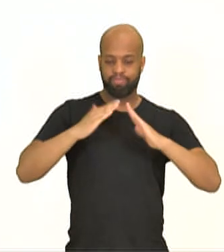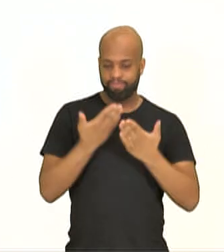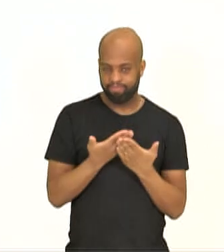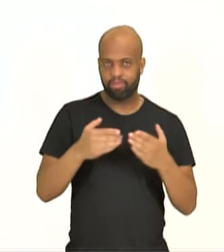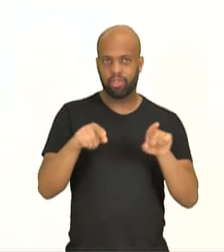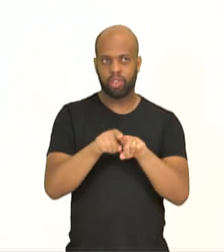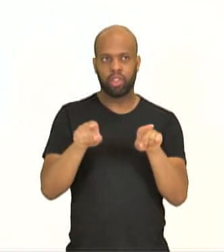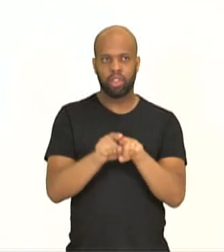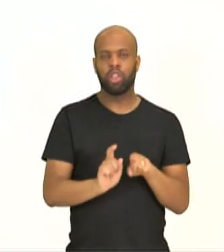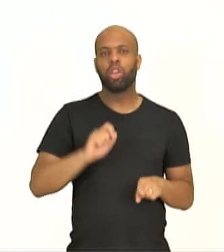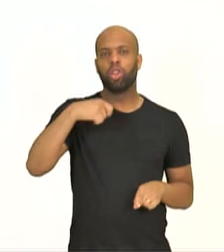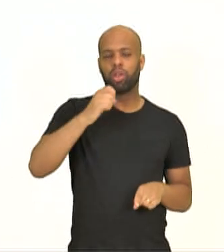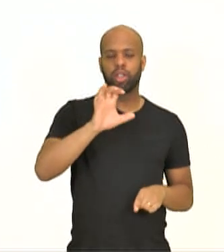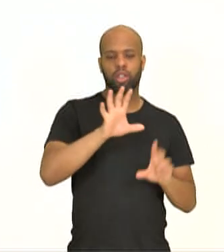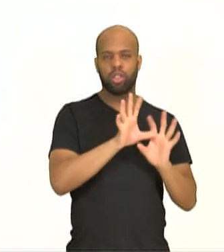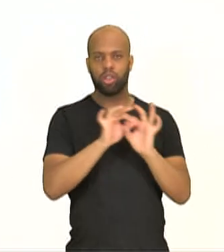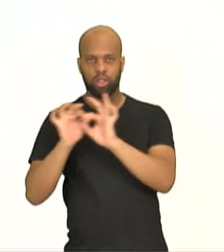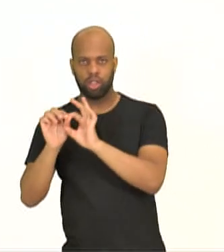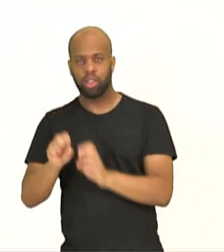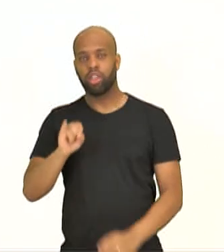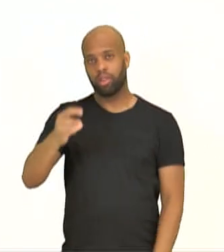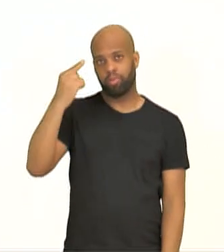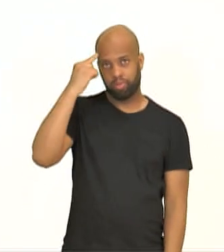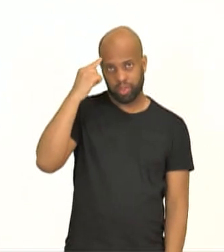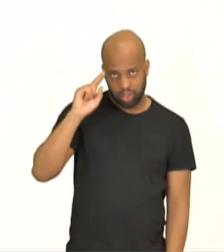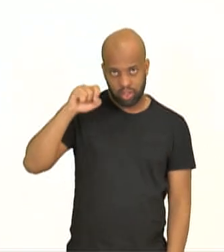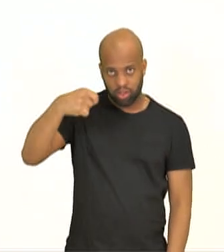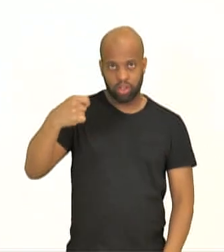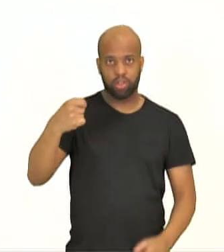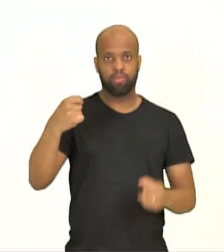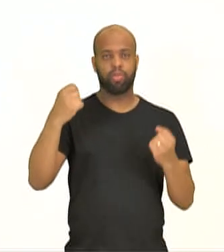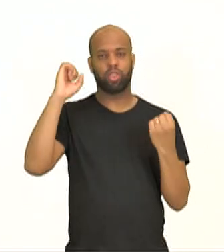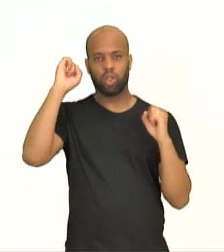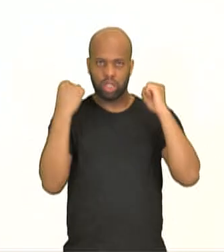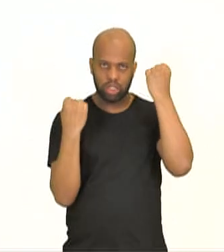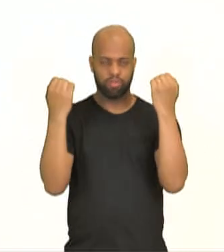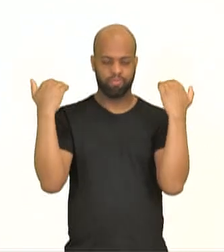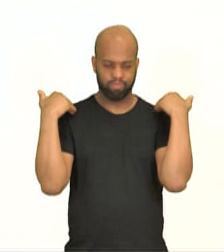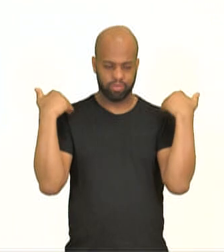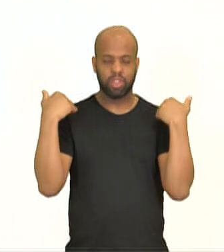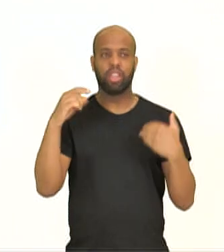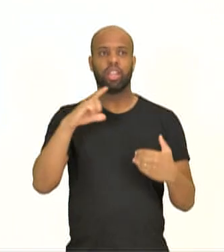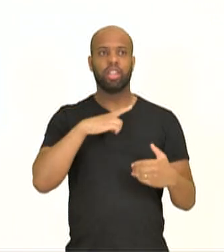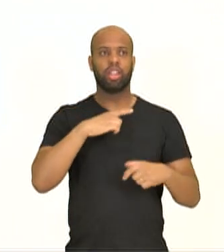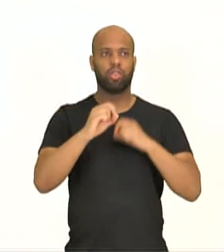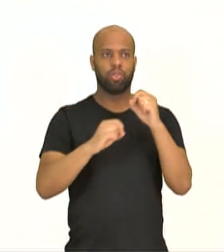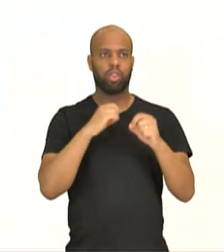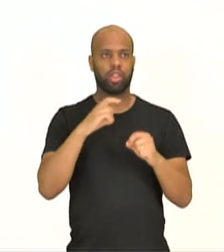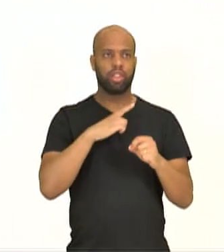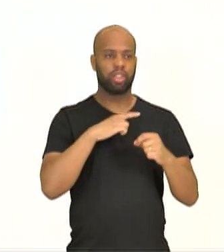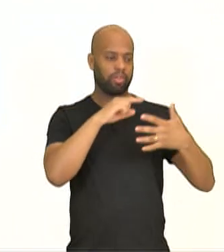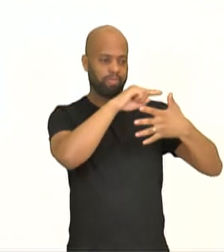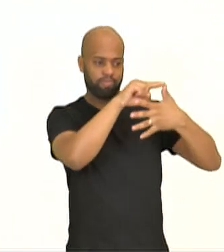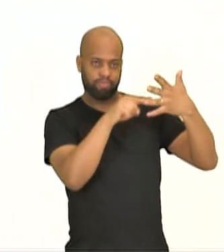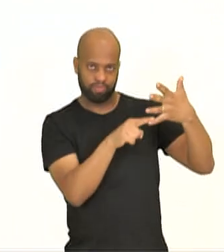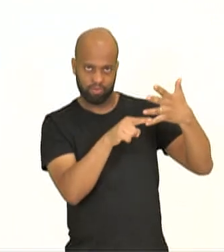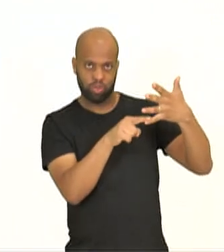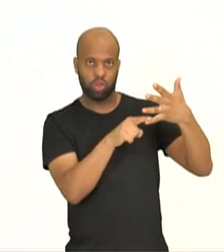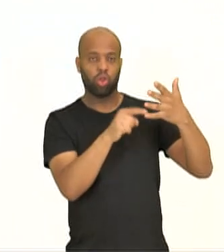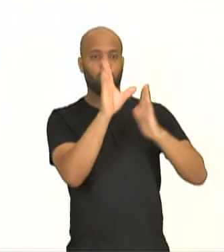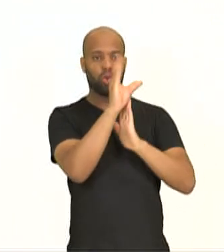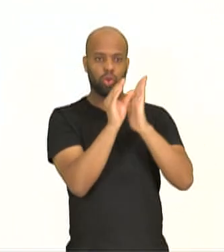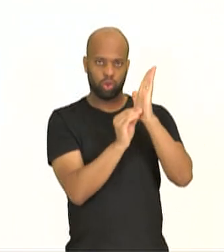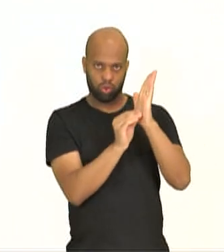nossa conceitualização? Quando nós pensamos em Educação Física, nós temos 5 blocos de conteúdos bem definidos.